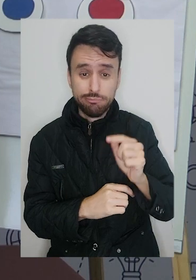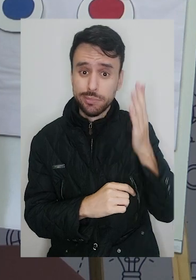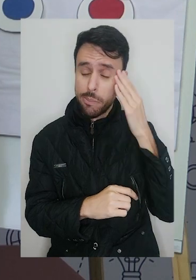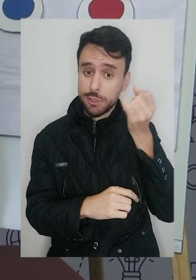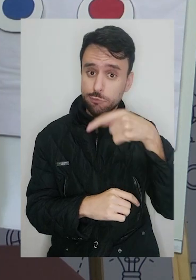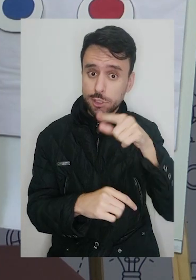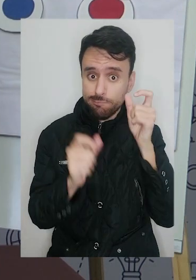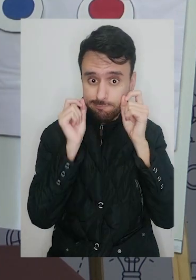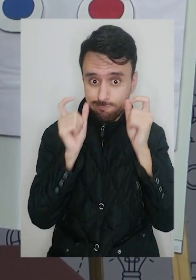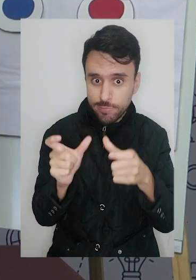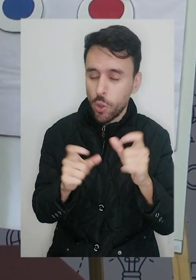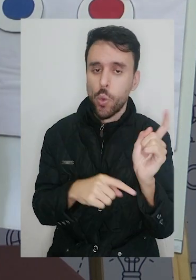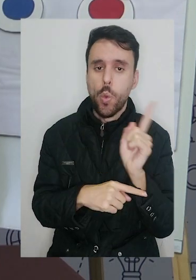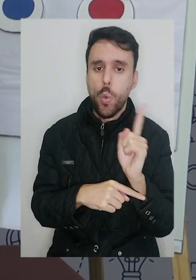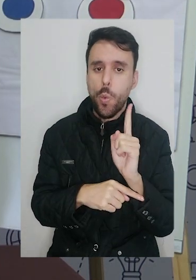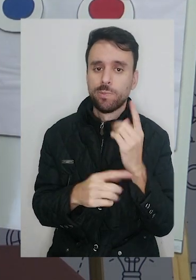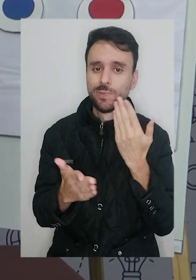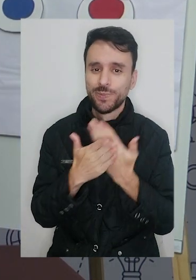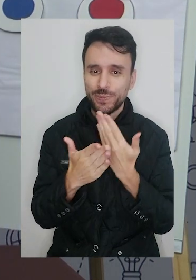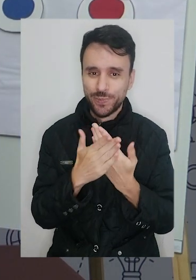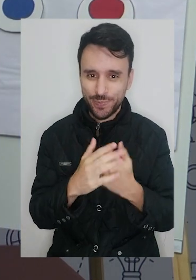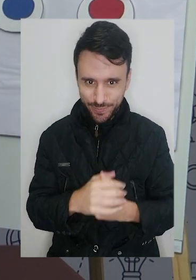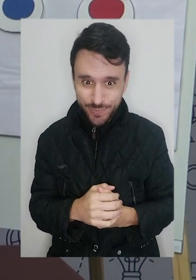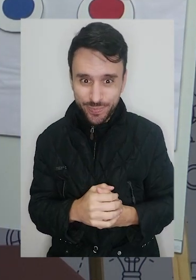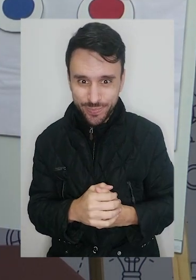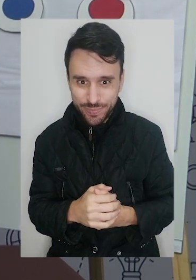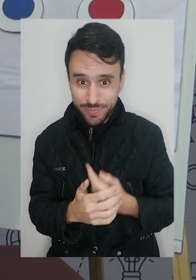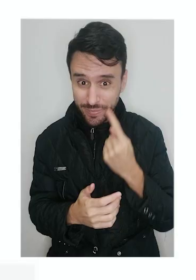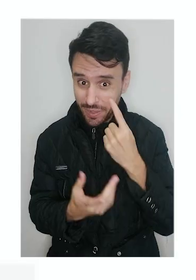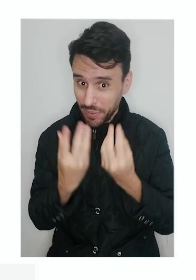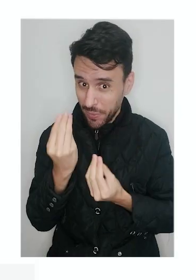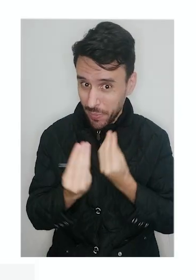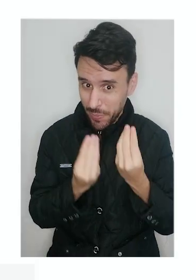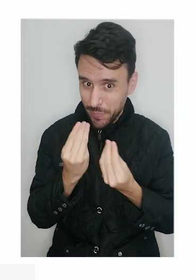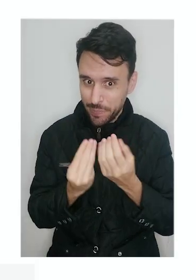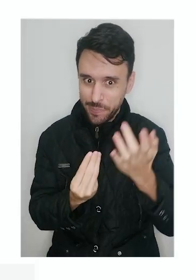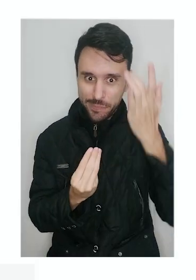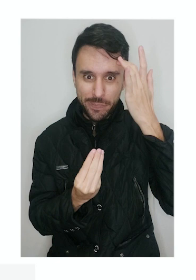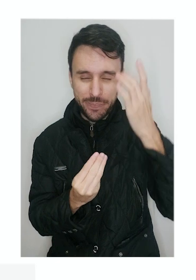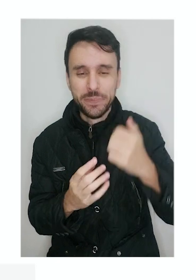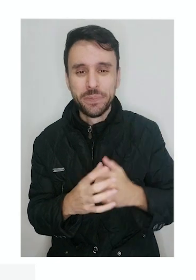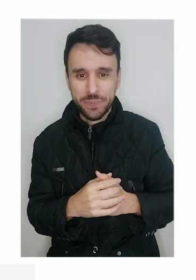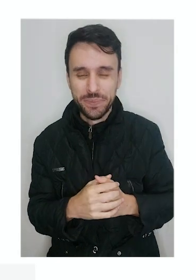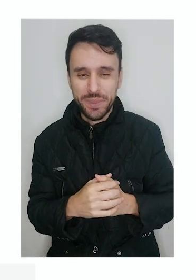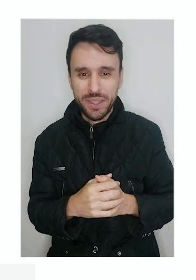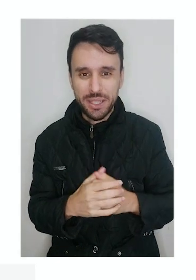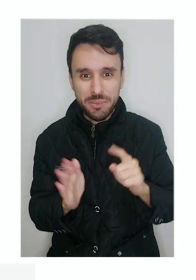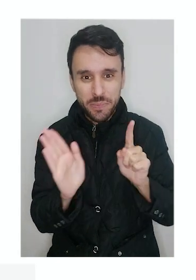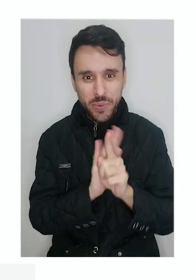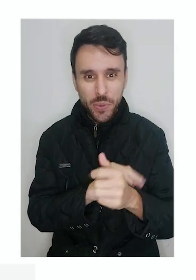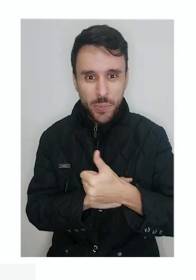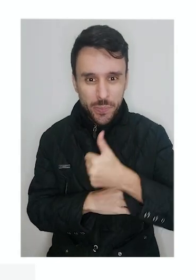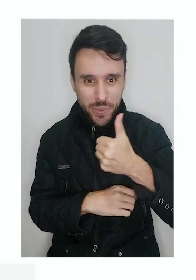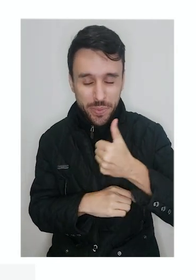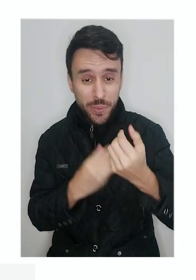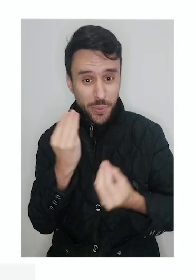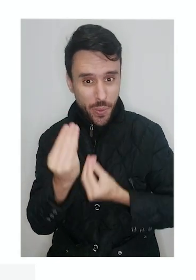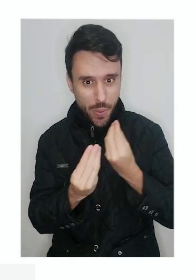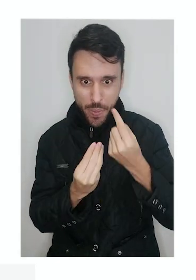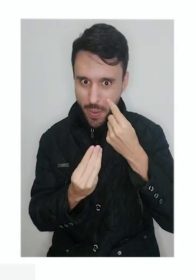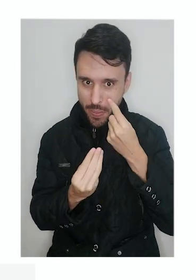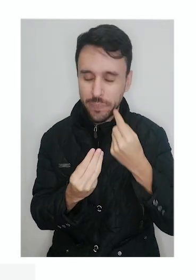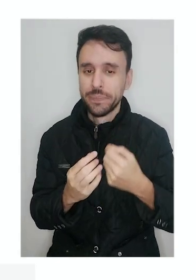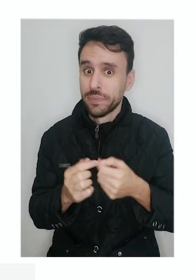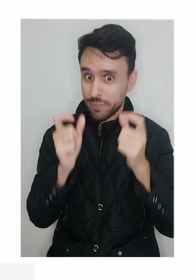prestou atenção na aula. Vamos testar agora como que a gente está de memória também? Então vamos para a primeira pergunta do nosso quiz. Olha